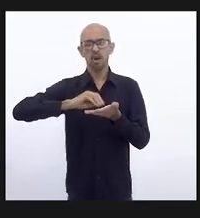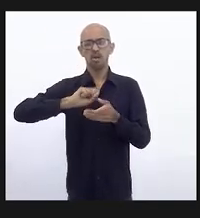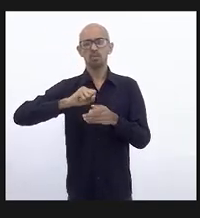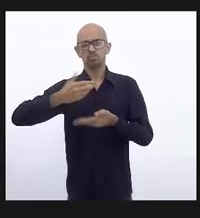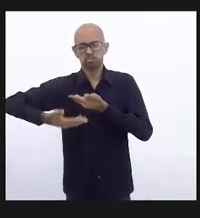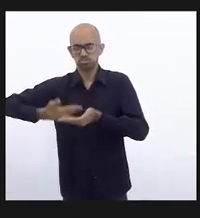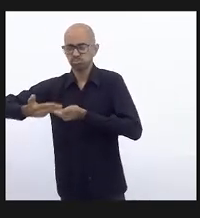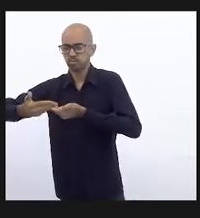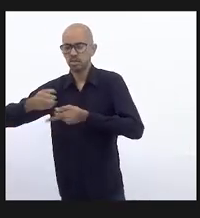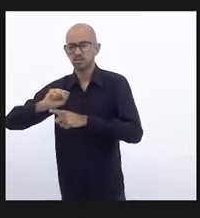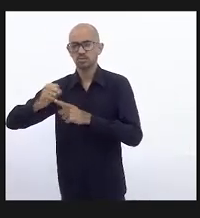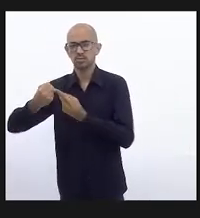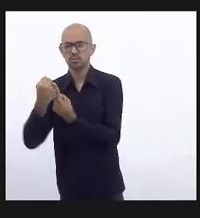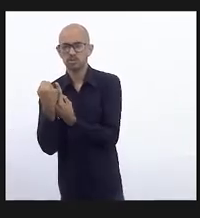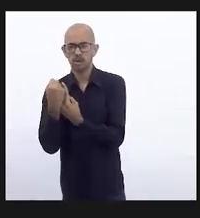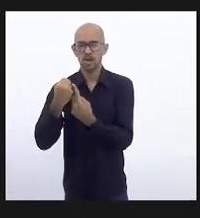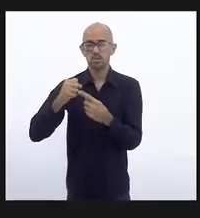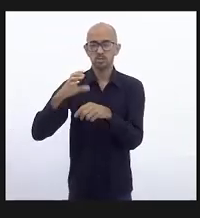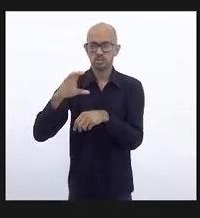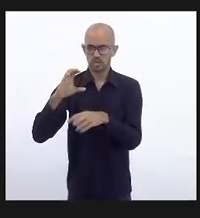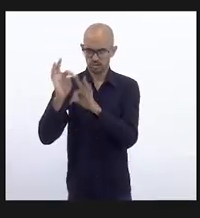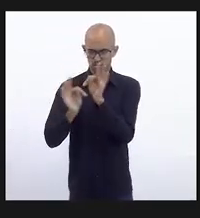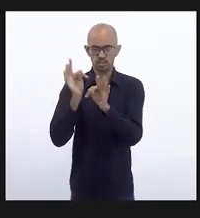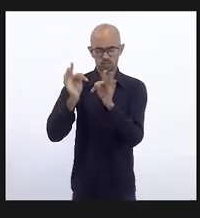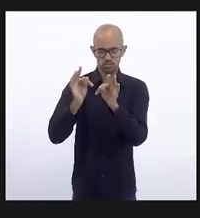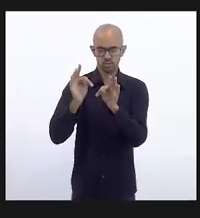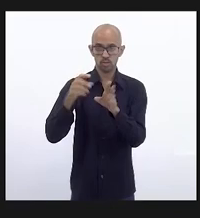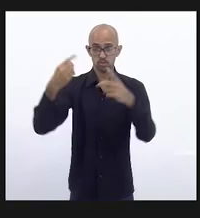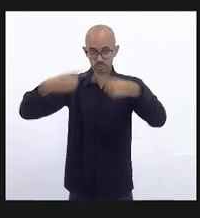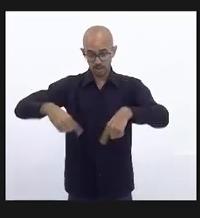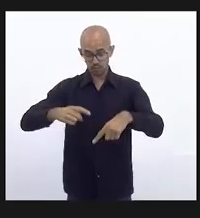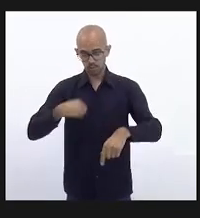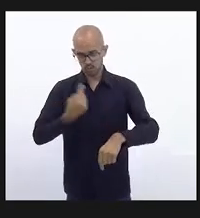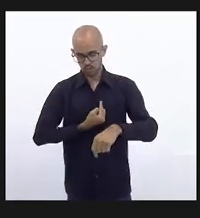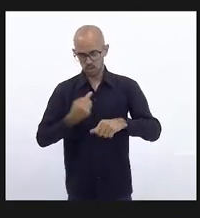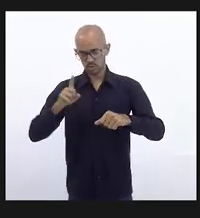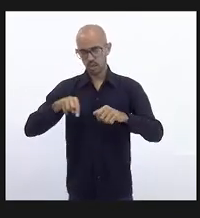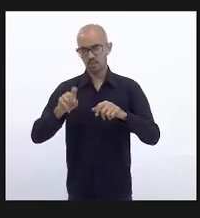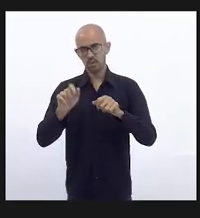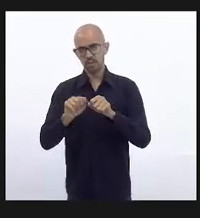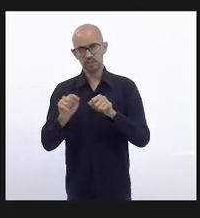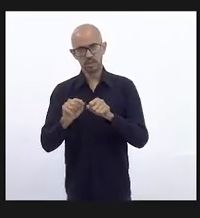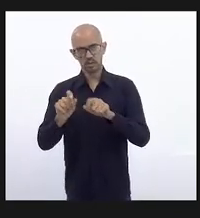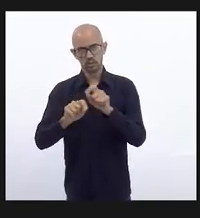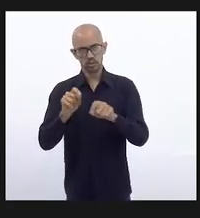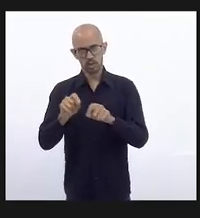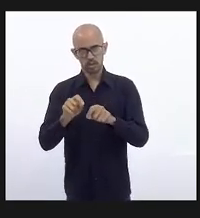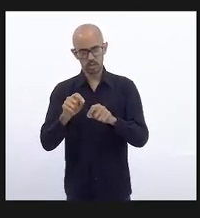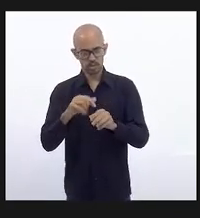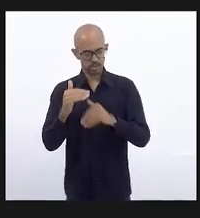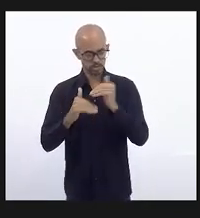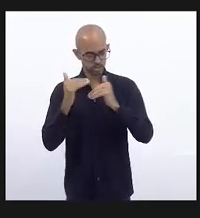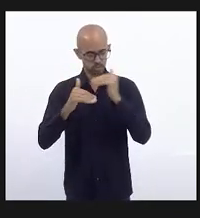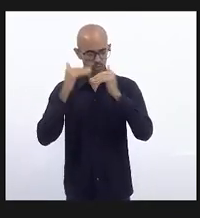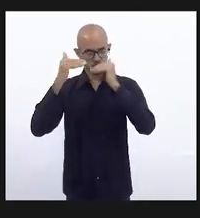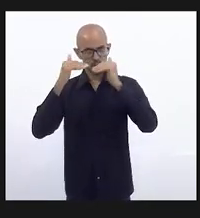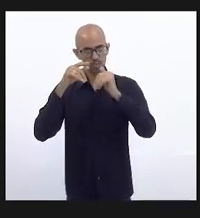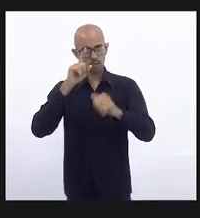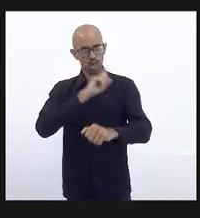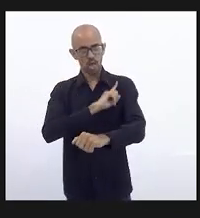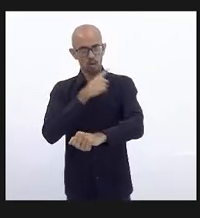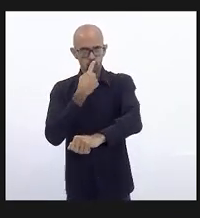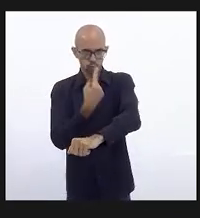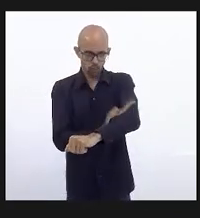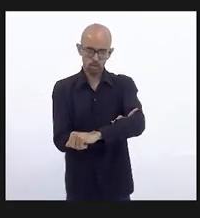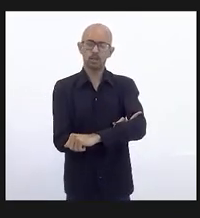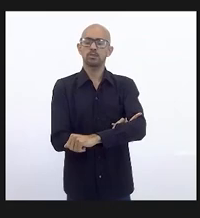e tecnologia. O nosso desafio é fazer com que esse processo signifique o fortalecimento